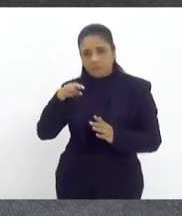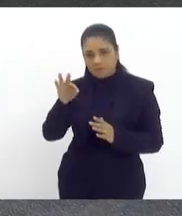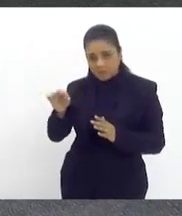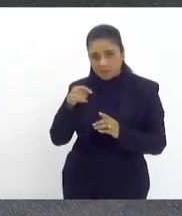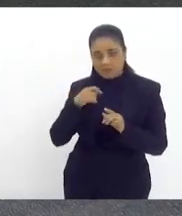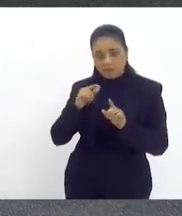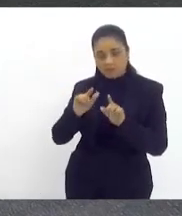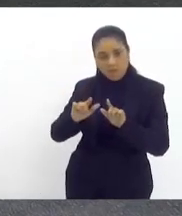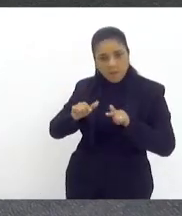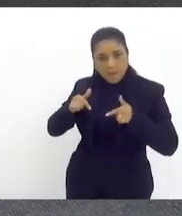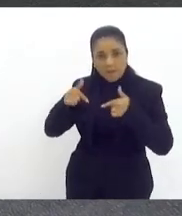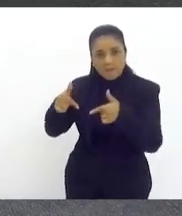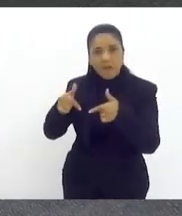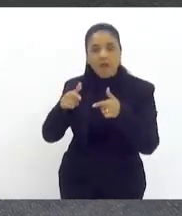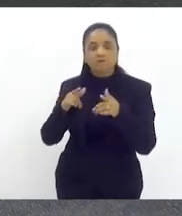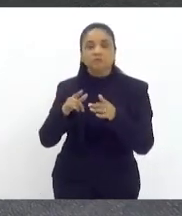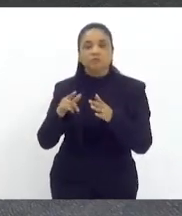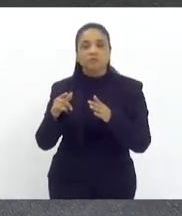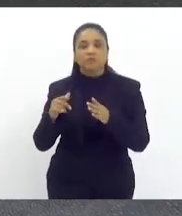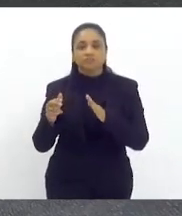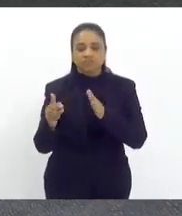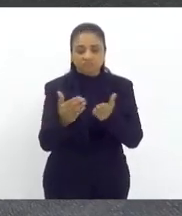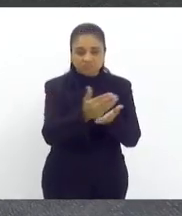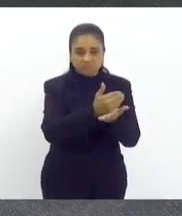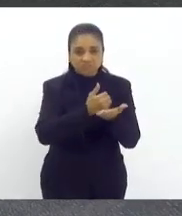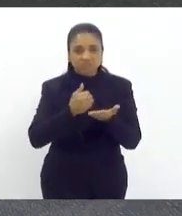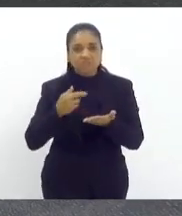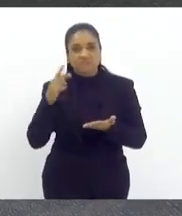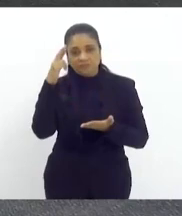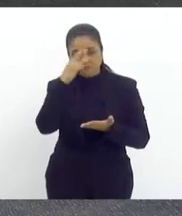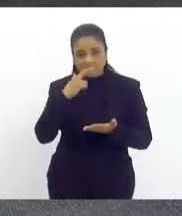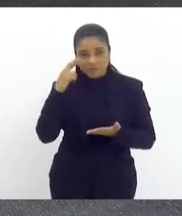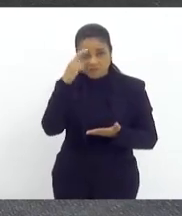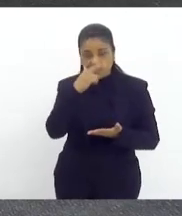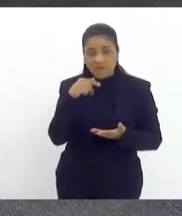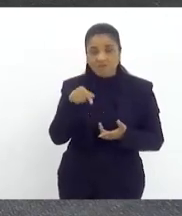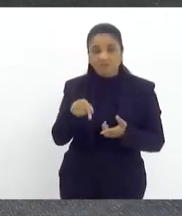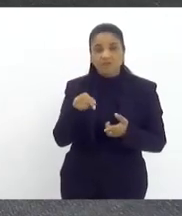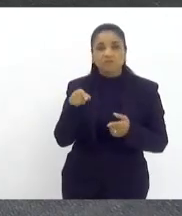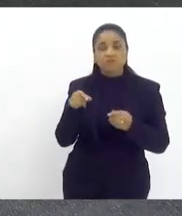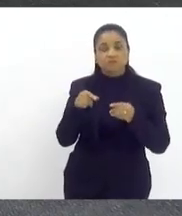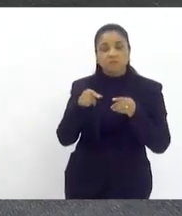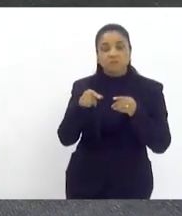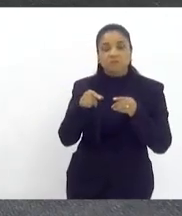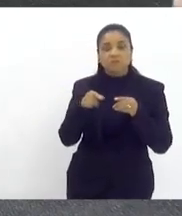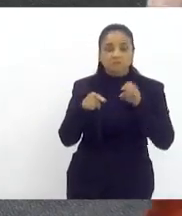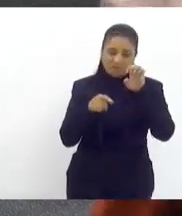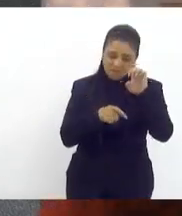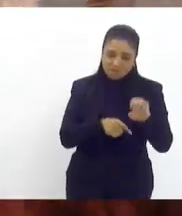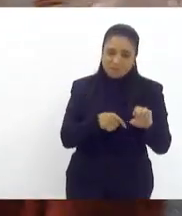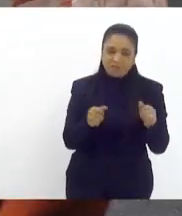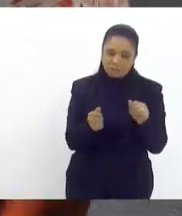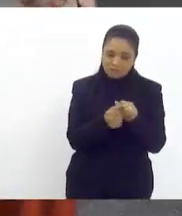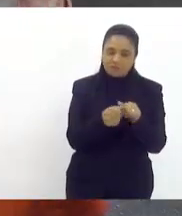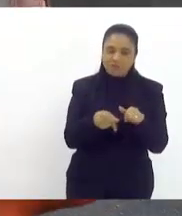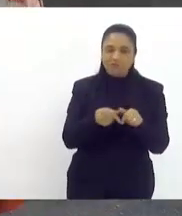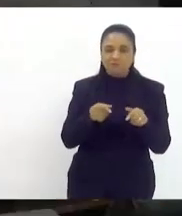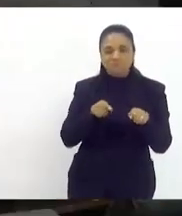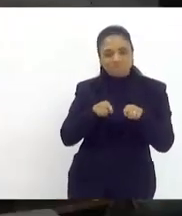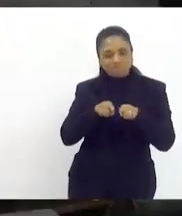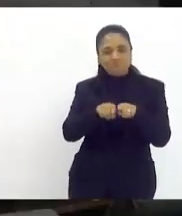esses dispositivos da Caboço Fiscal então quando o senhor coloca aqui que o parlamento tem dois extremos eu acho que o senhor está no extremo da esquerda com a gente lado a lado